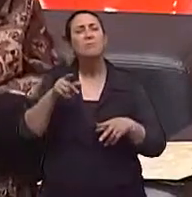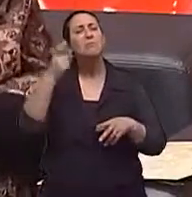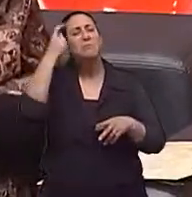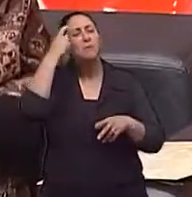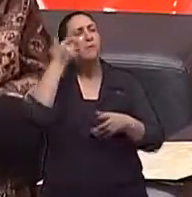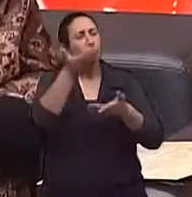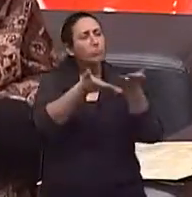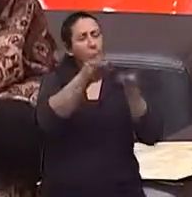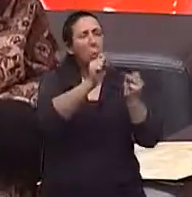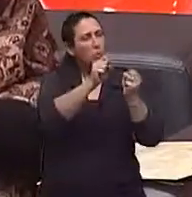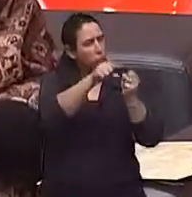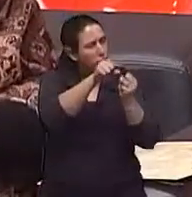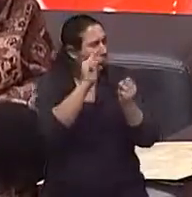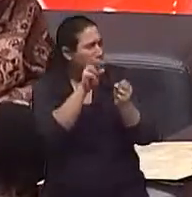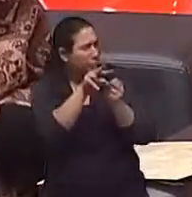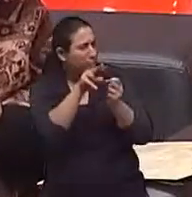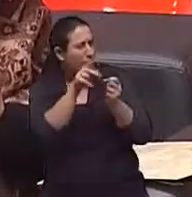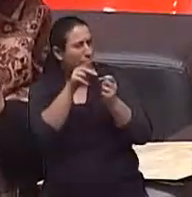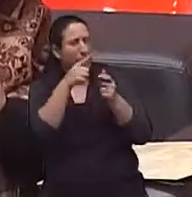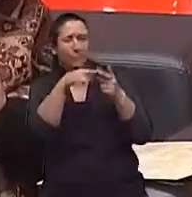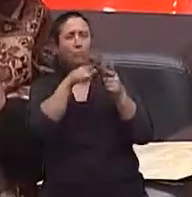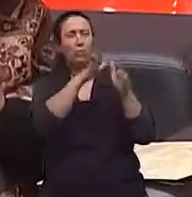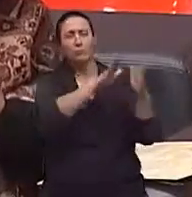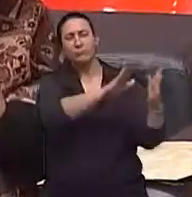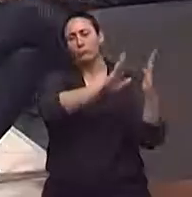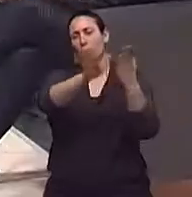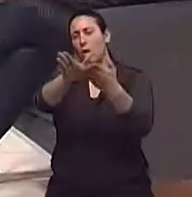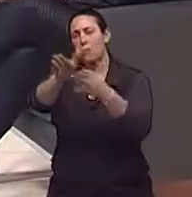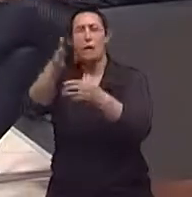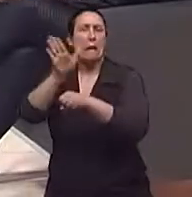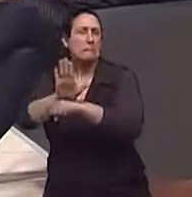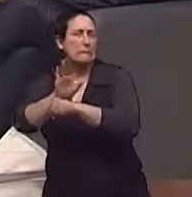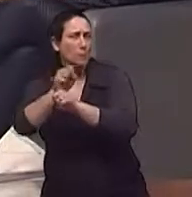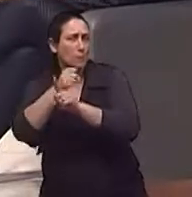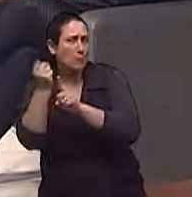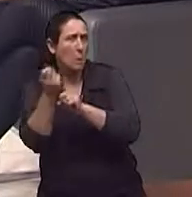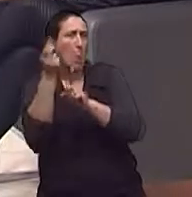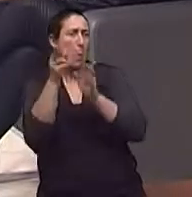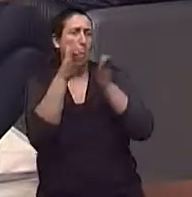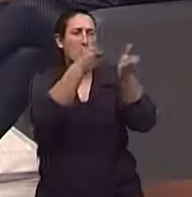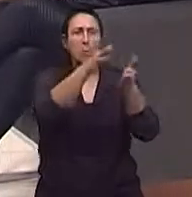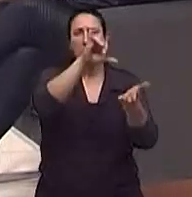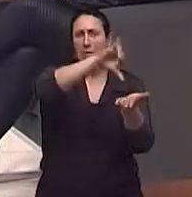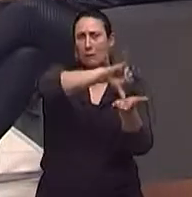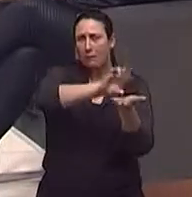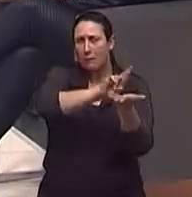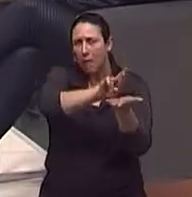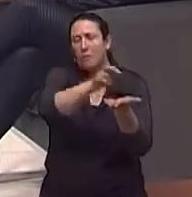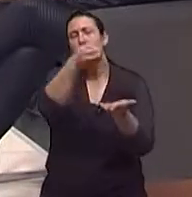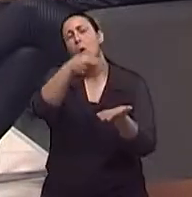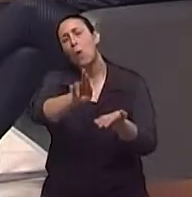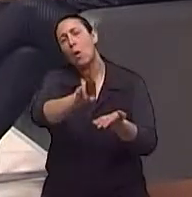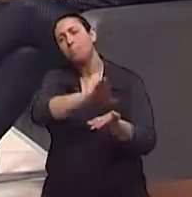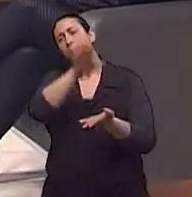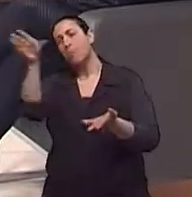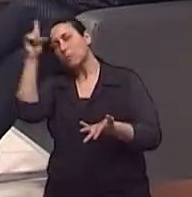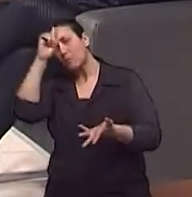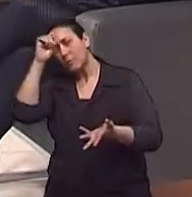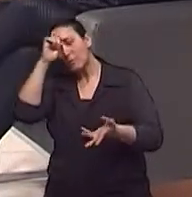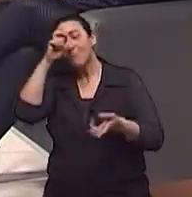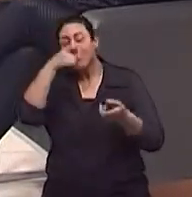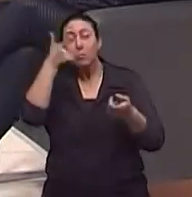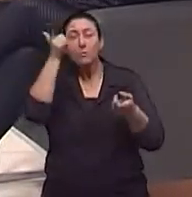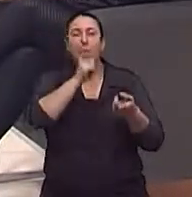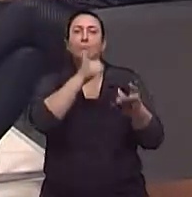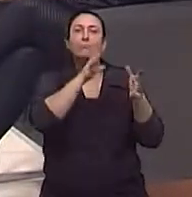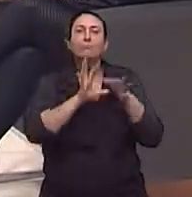já podem ser encaminhadas diretamente ou para assistência ou para o centro de referência ou para o hospital fazendo aí uma